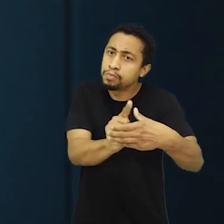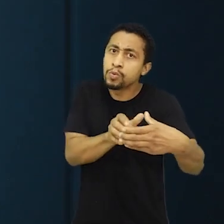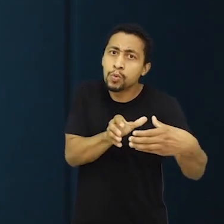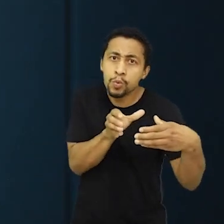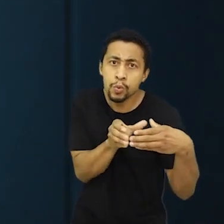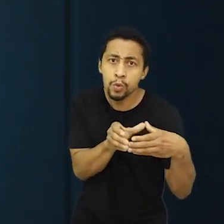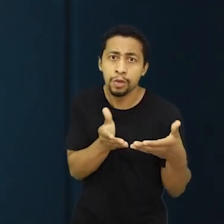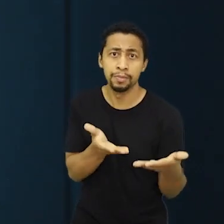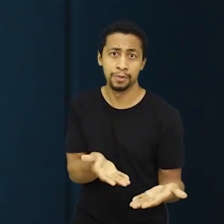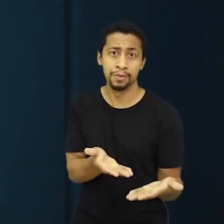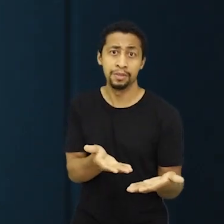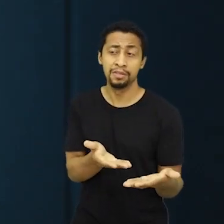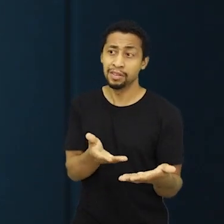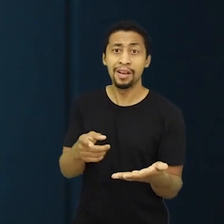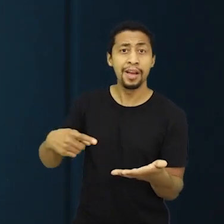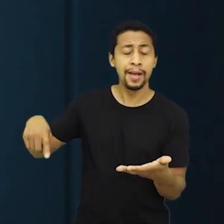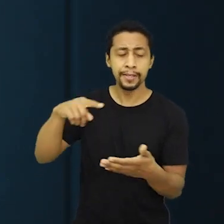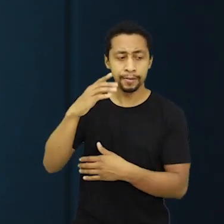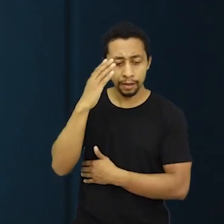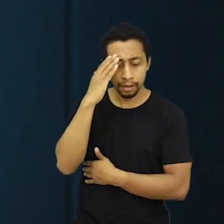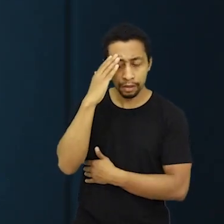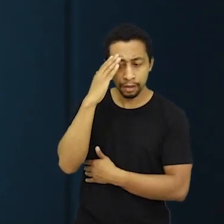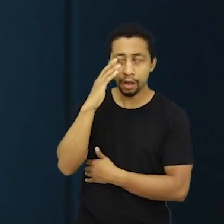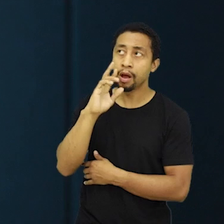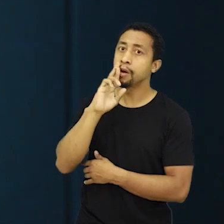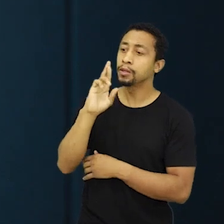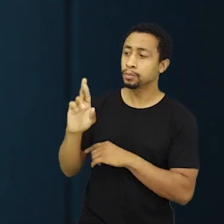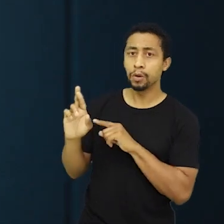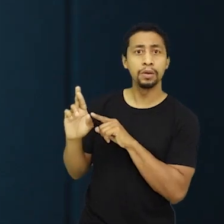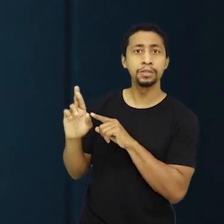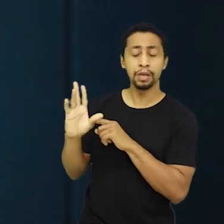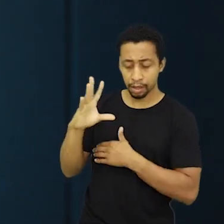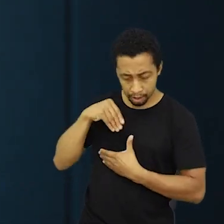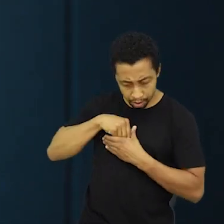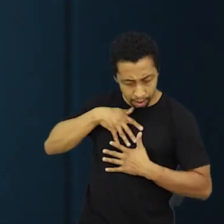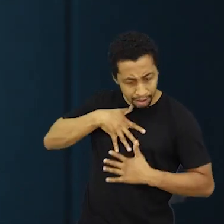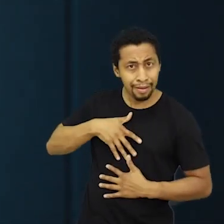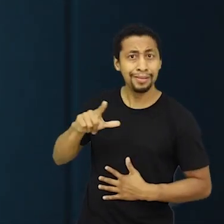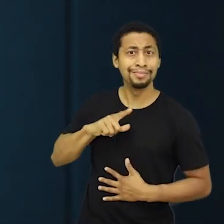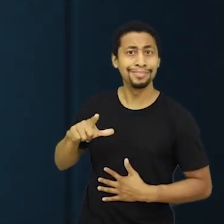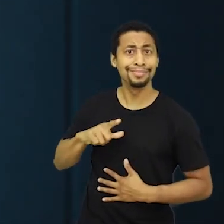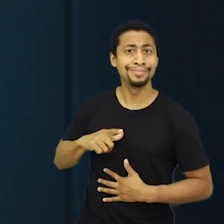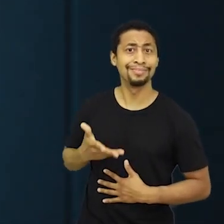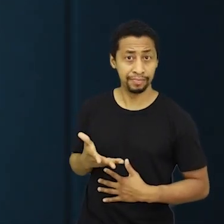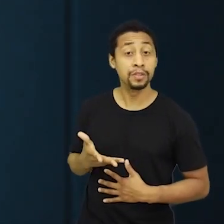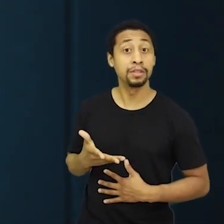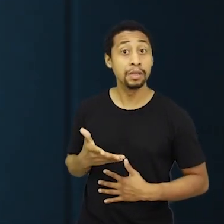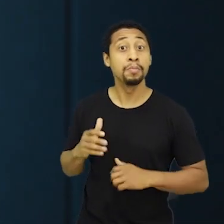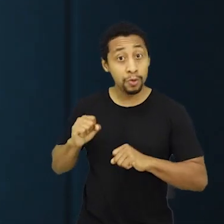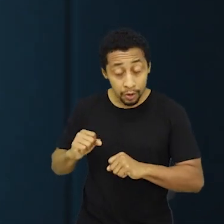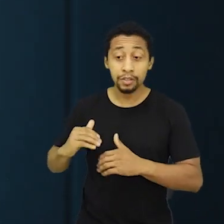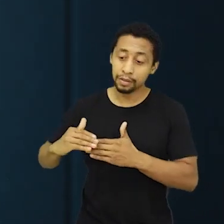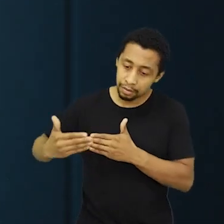já estava lá, né, pode muito permitir com que o primeiro passo, ou outros passos possam ser